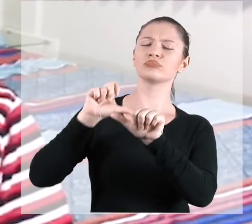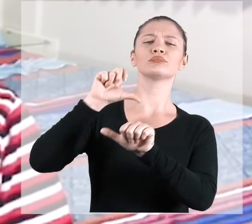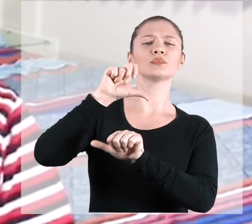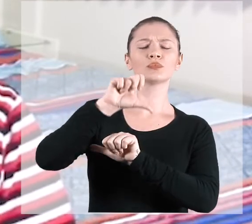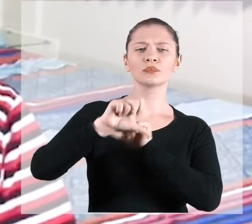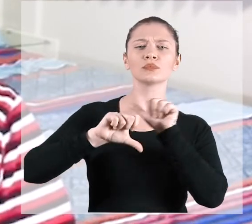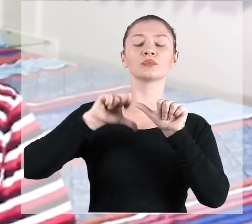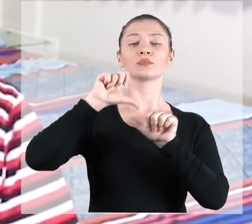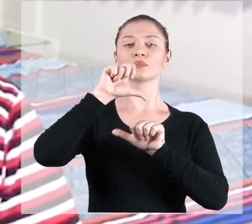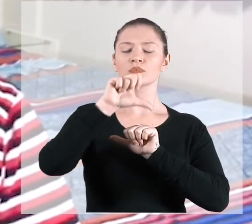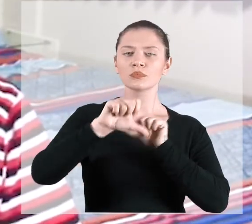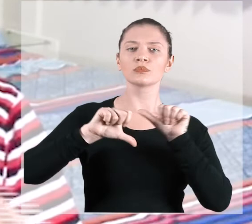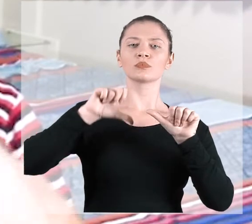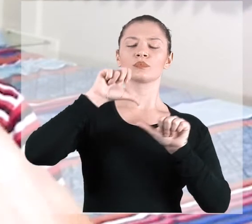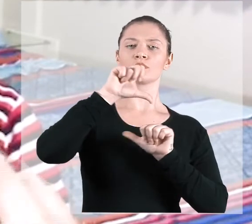vez mais